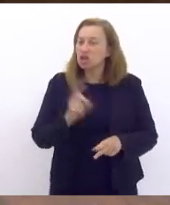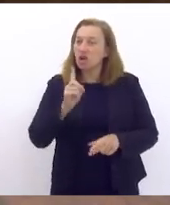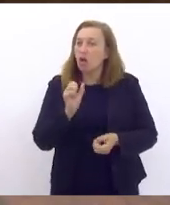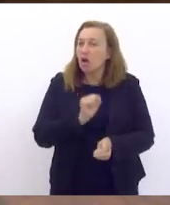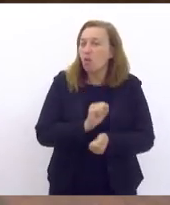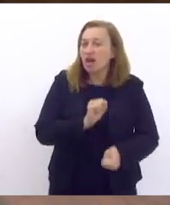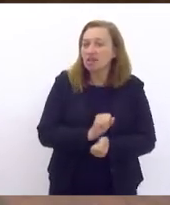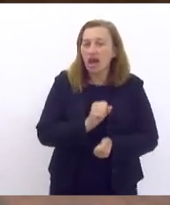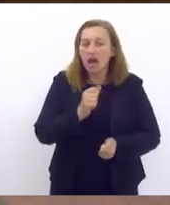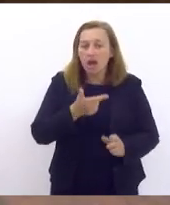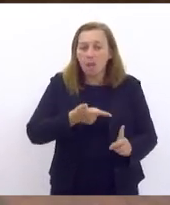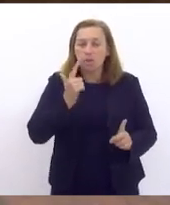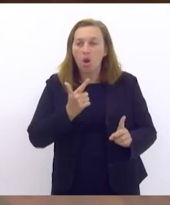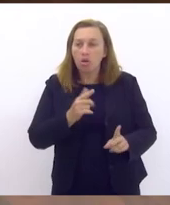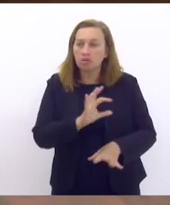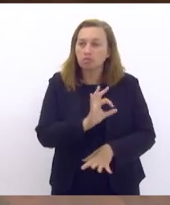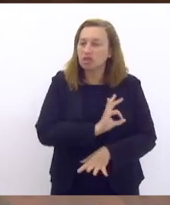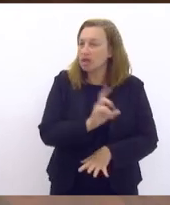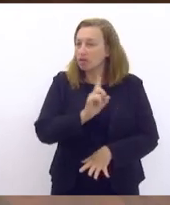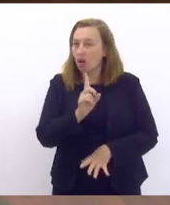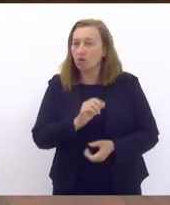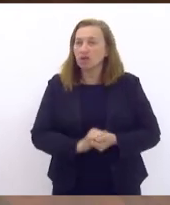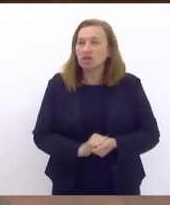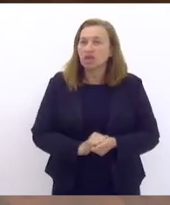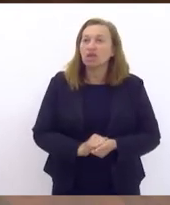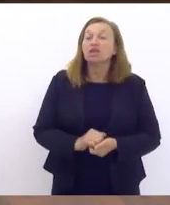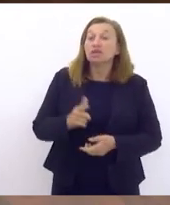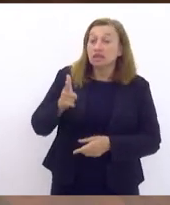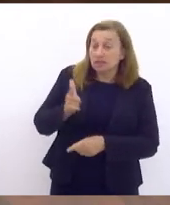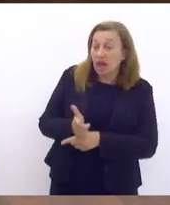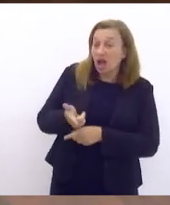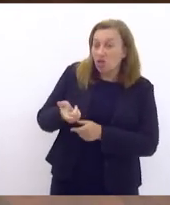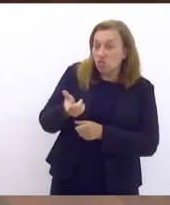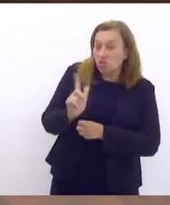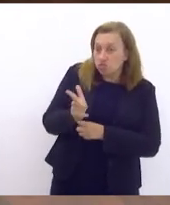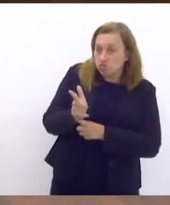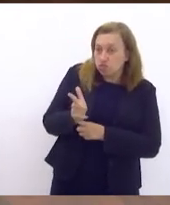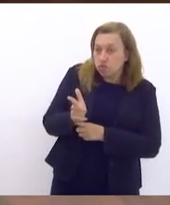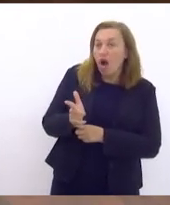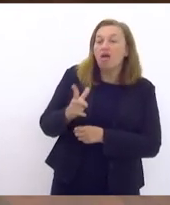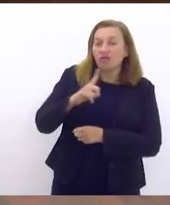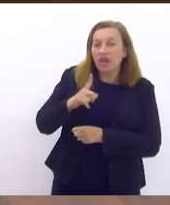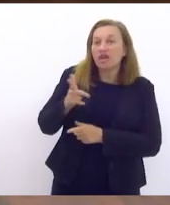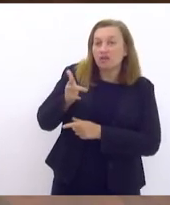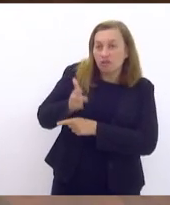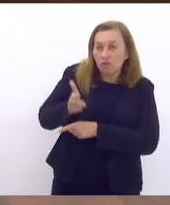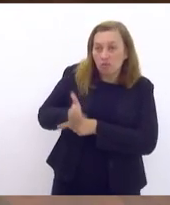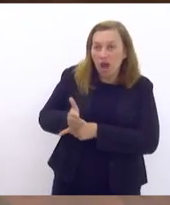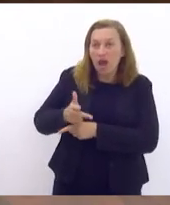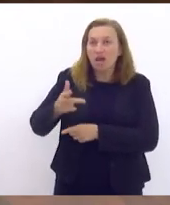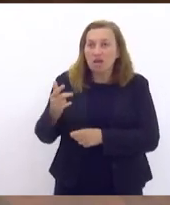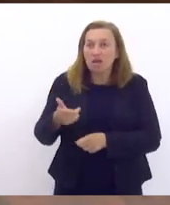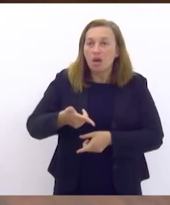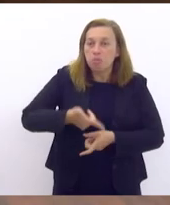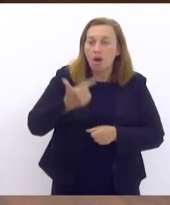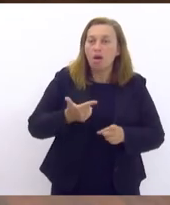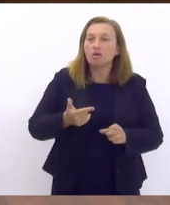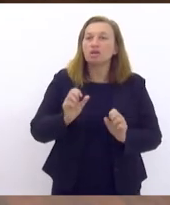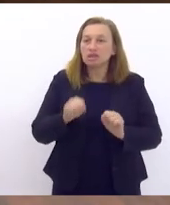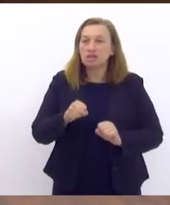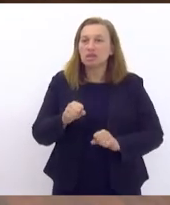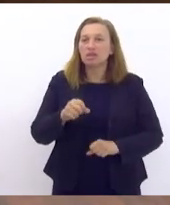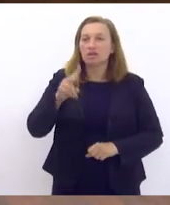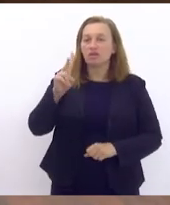policial, o policial revidar, não. Está com fuzil, tem que filmar e tem que matar esses caras. É assim que tem que ser,